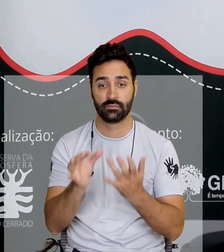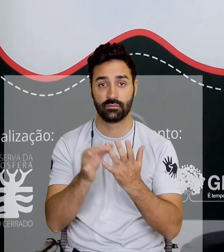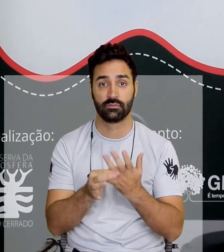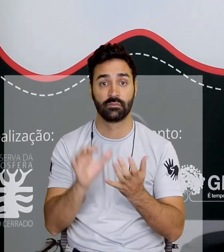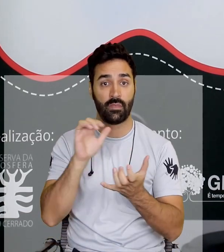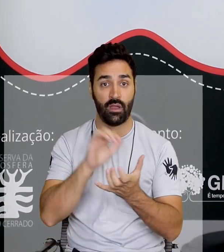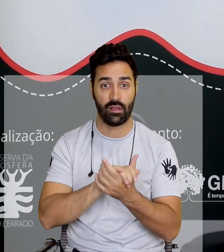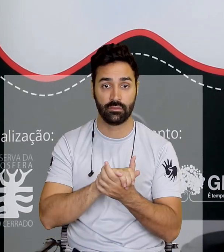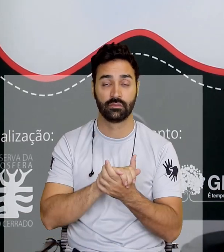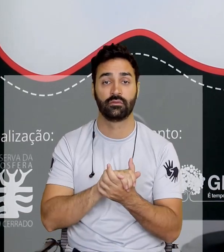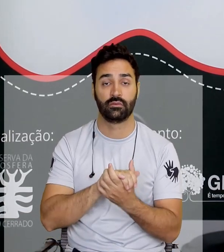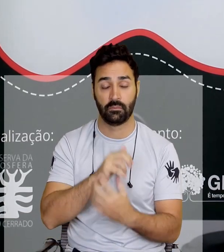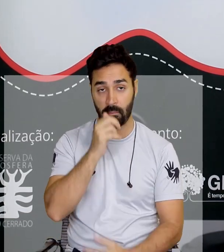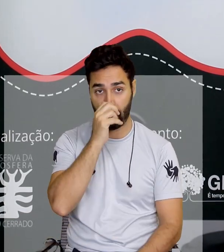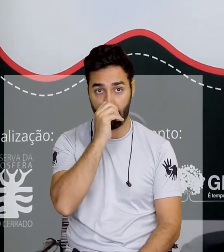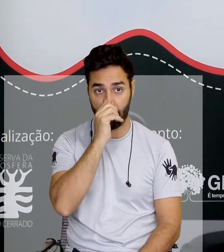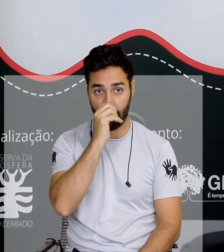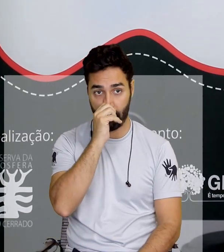Casar.